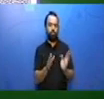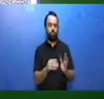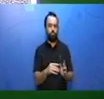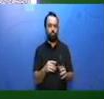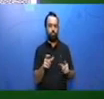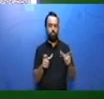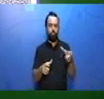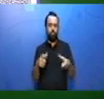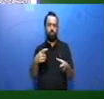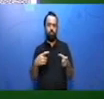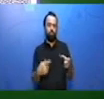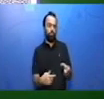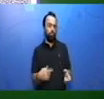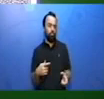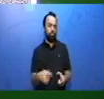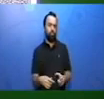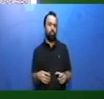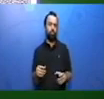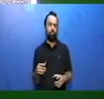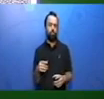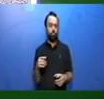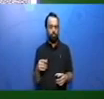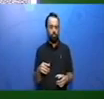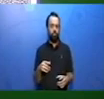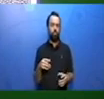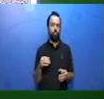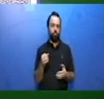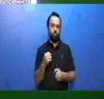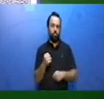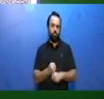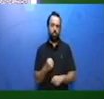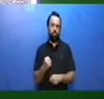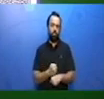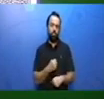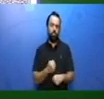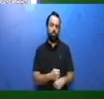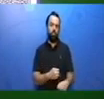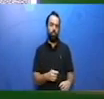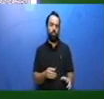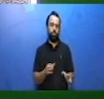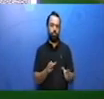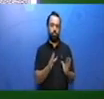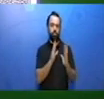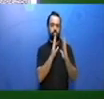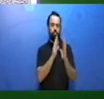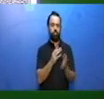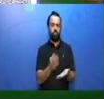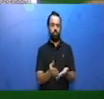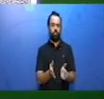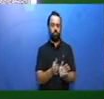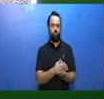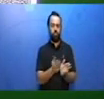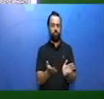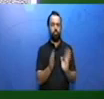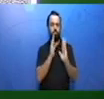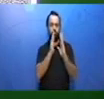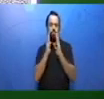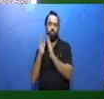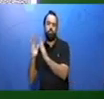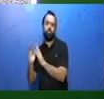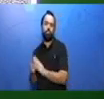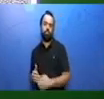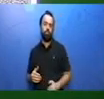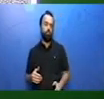biblioteca para todos usarem, crianças, jovens e idosos. Então, esse é o nosso texto 1, lá da